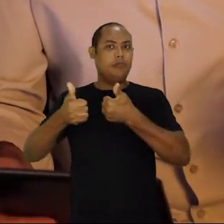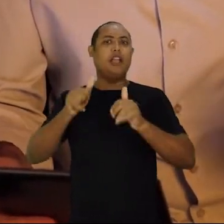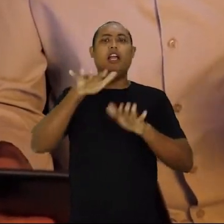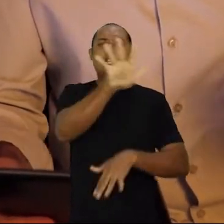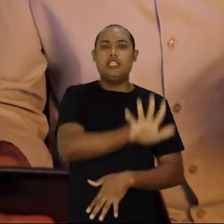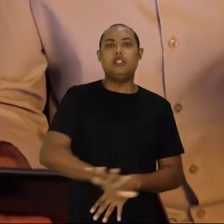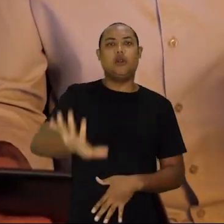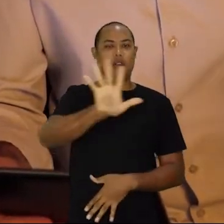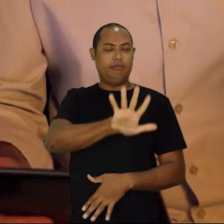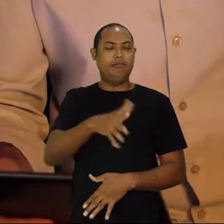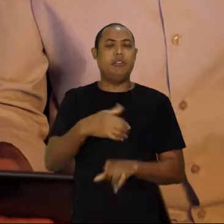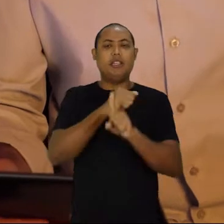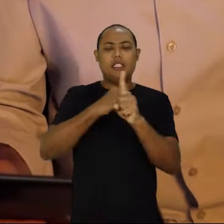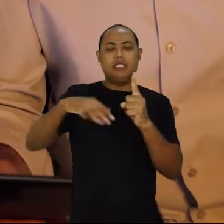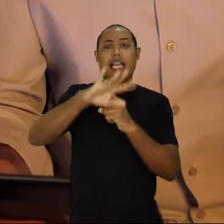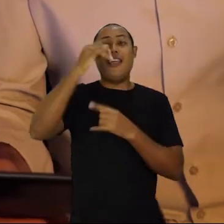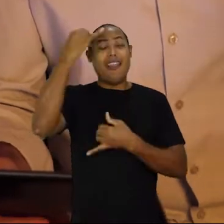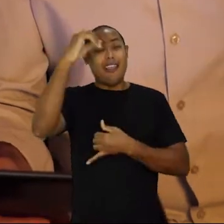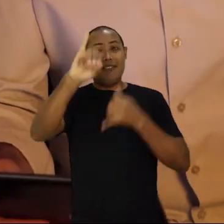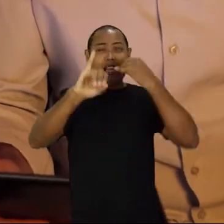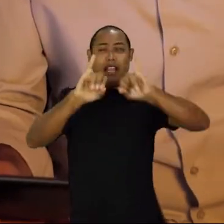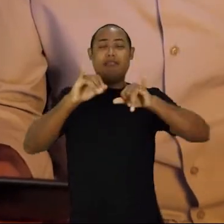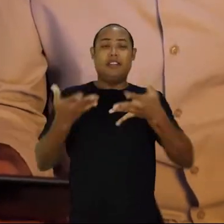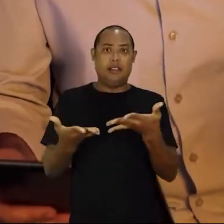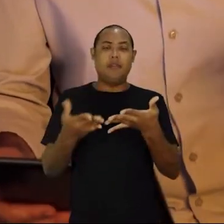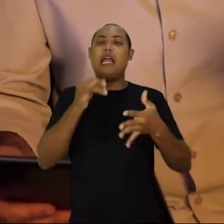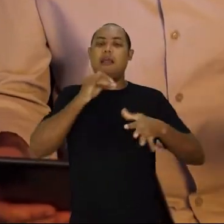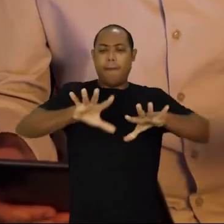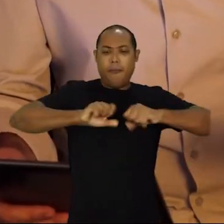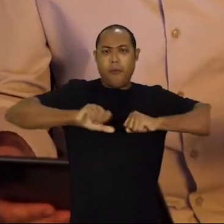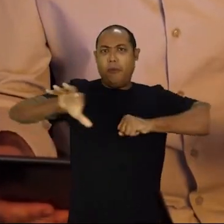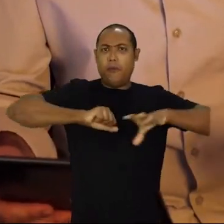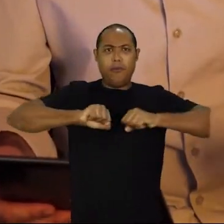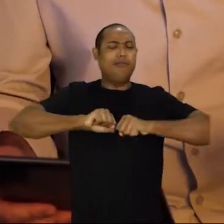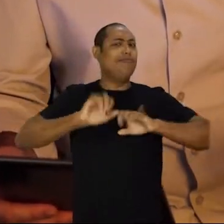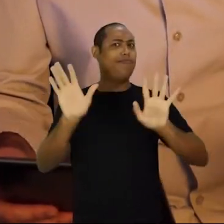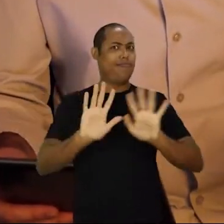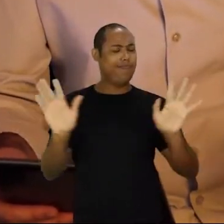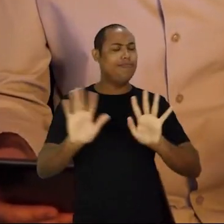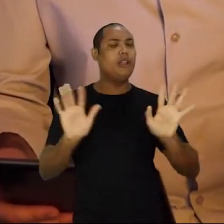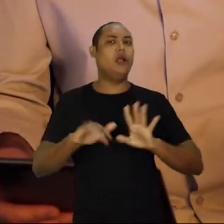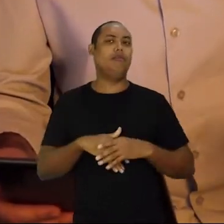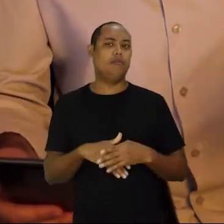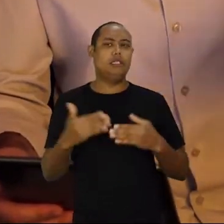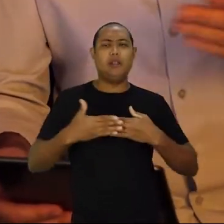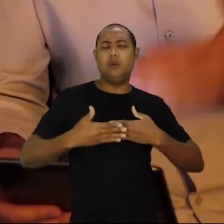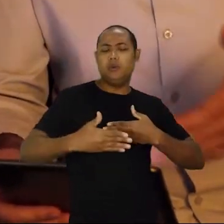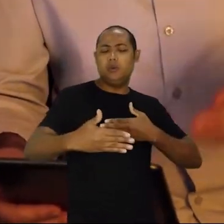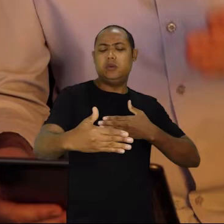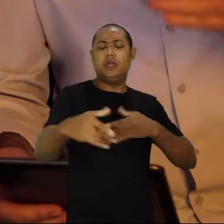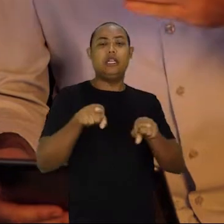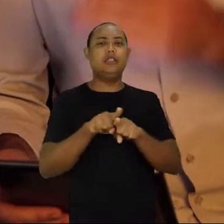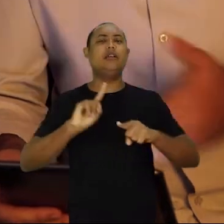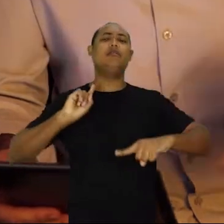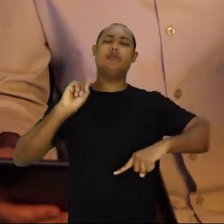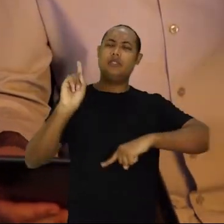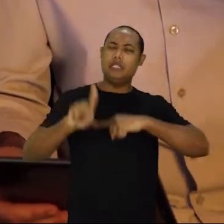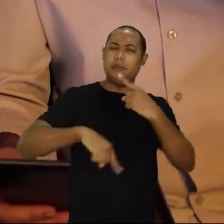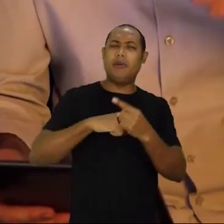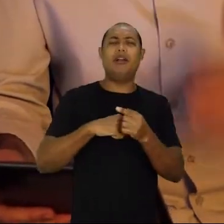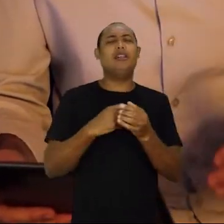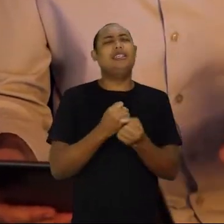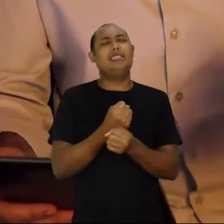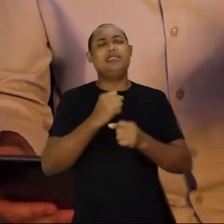sociedade, evitando, portanto, a propagação do vírus. Nessa conjuntura, após grandes